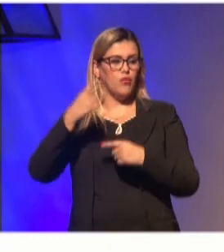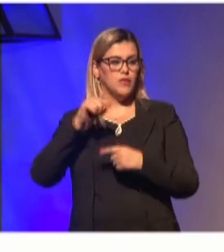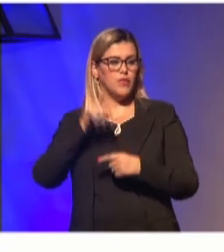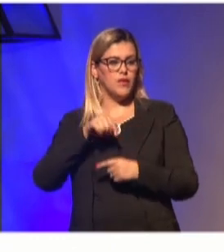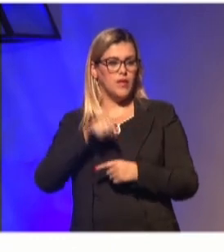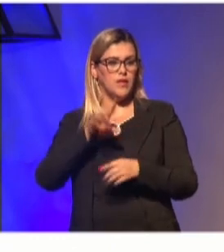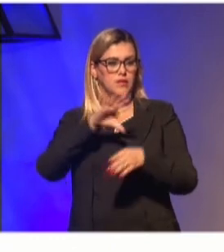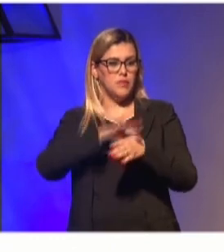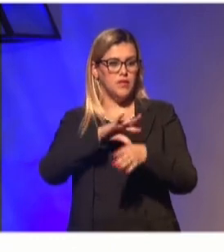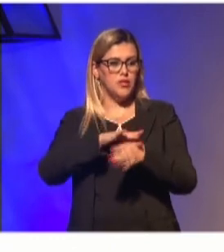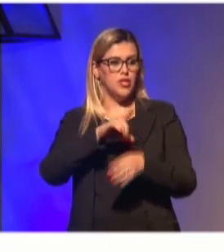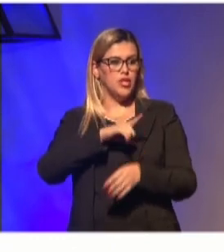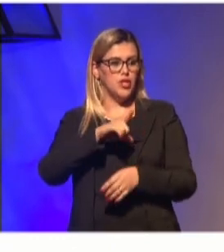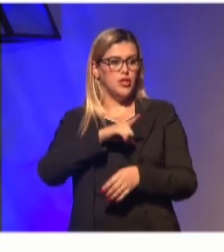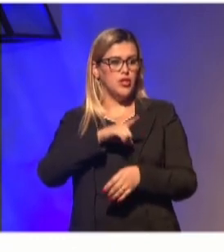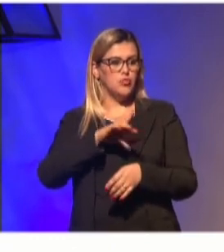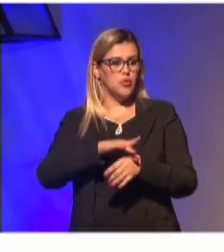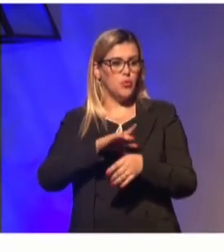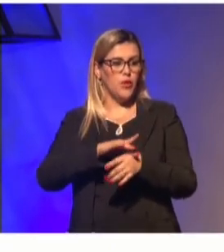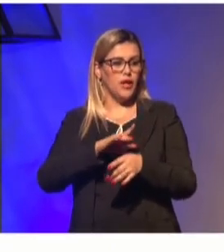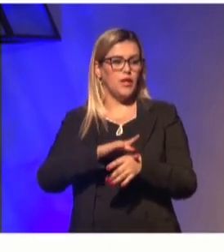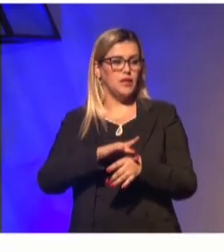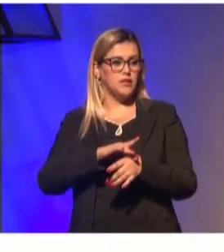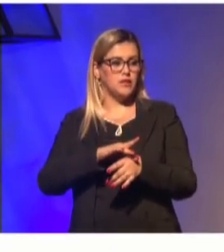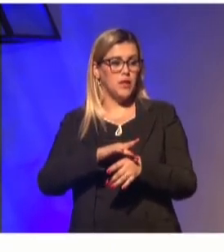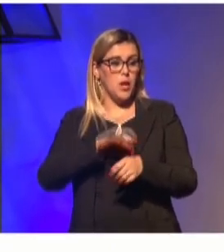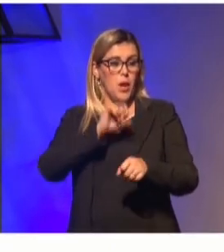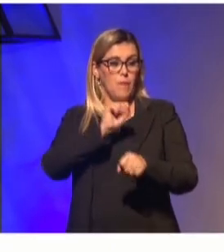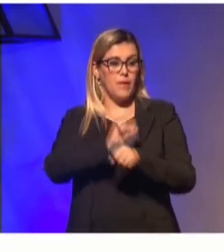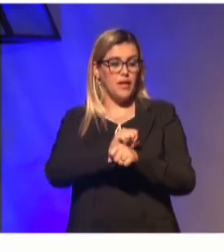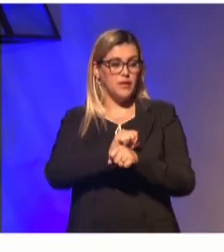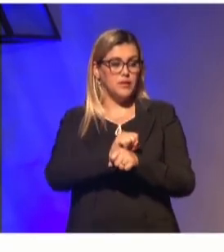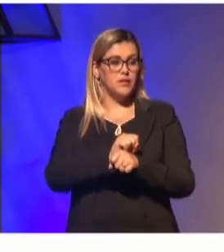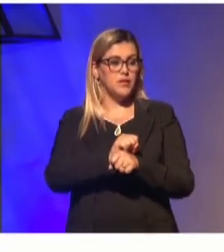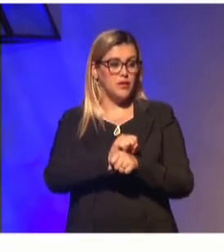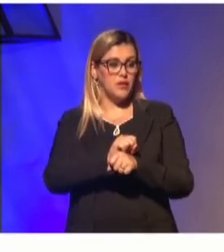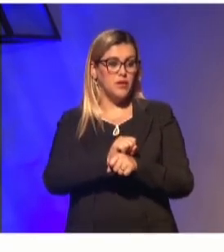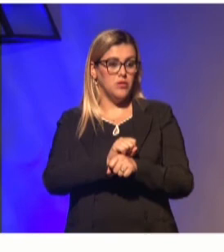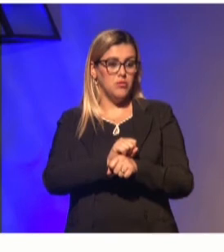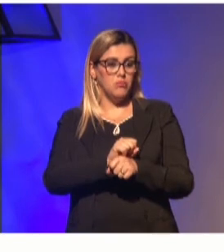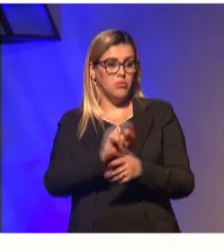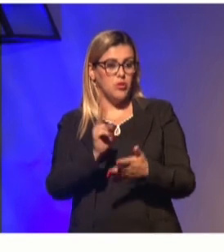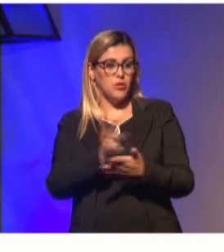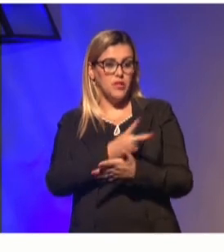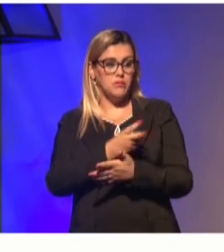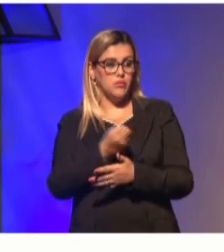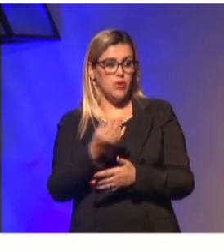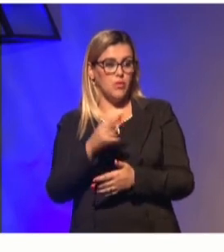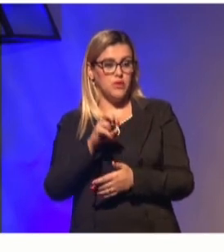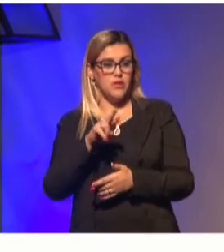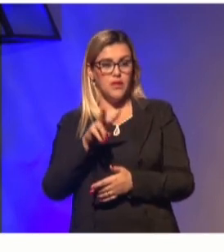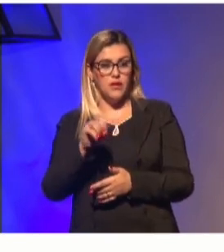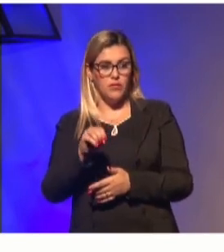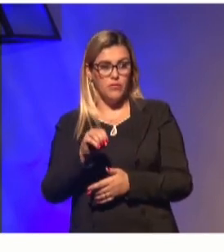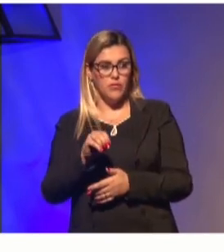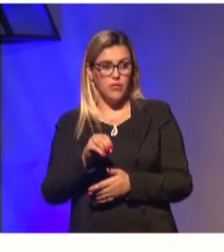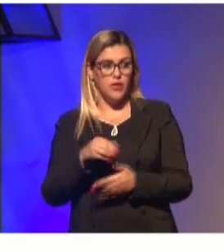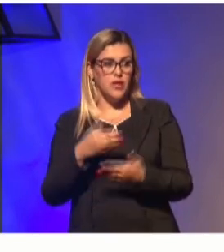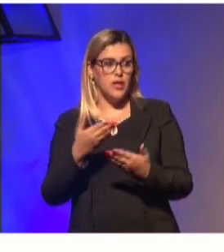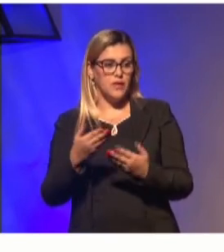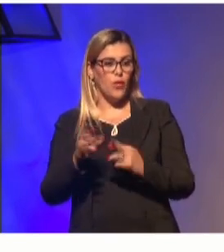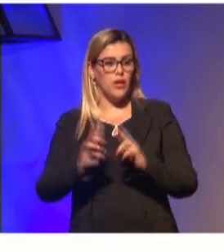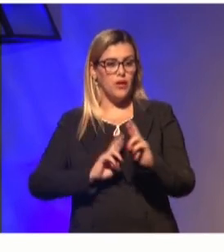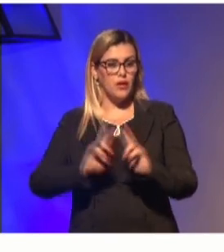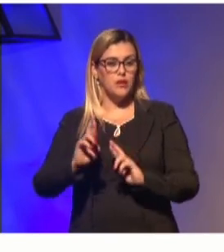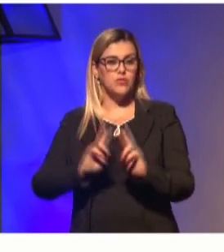tinham uma síndrome compressiva, ou uma paralisia, desculpa, causada aí por uma compressão do nervo radial. Então ele até relaciona